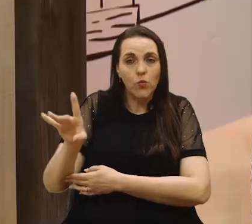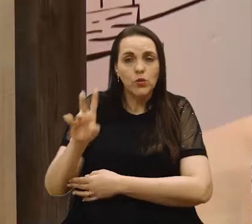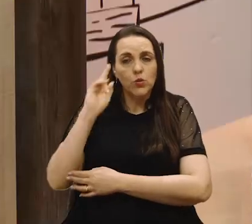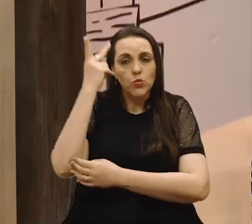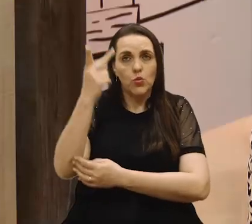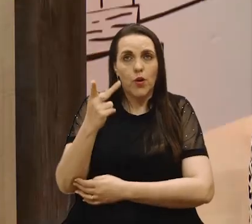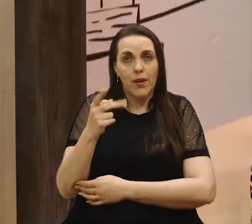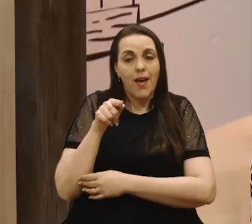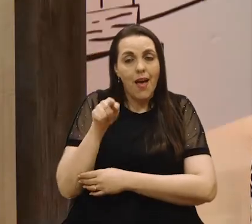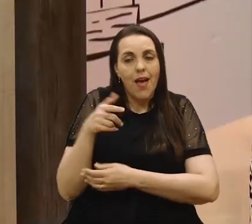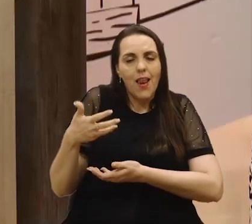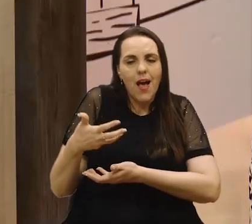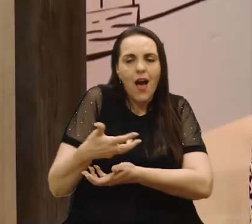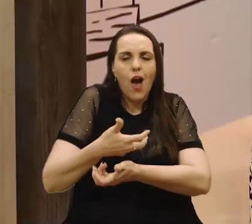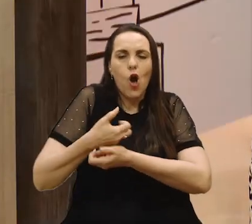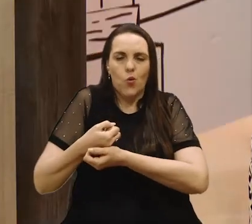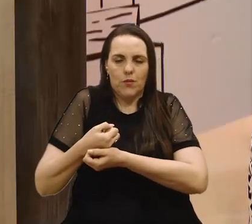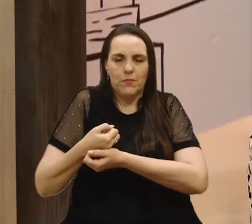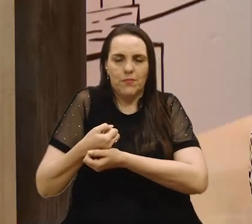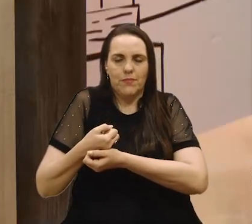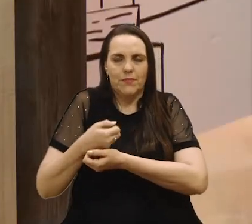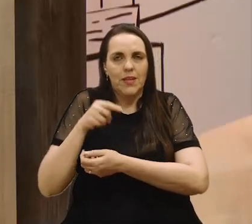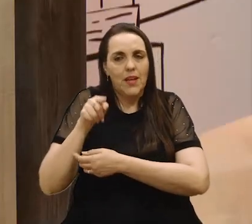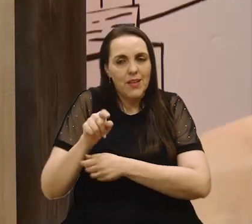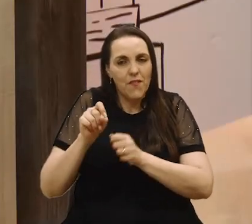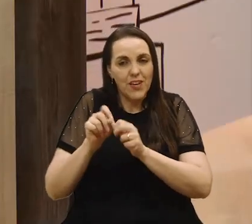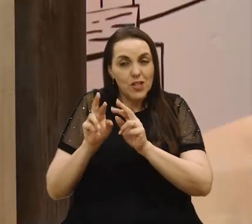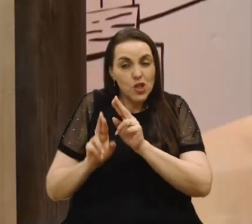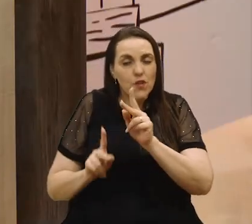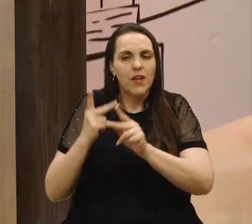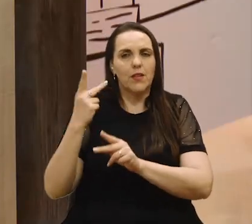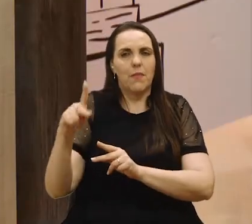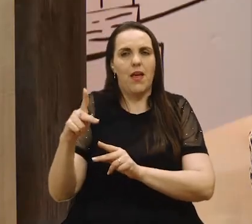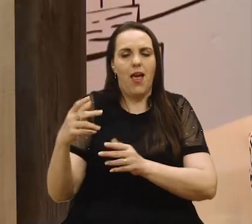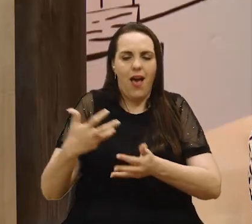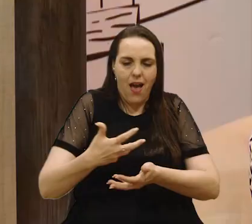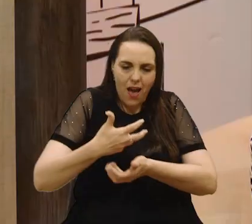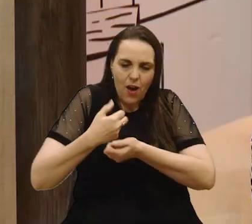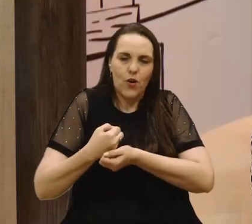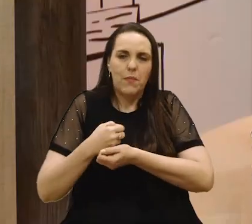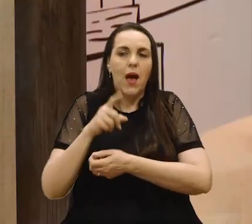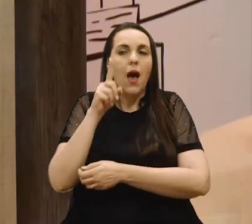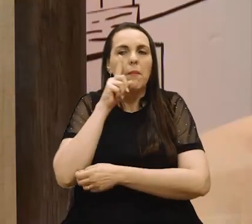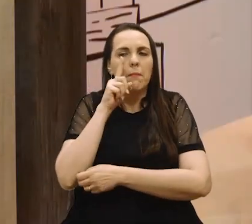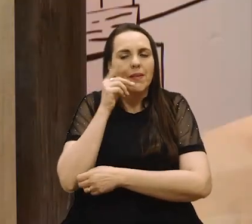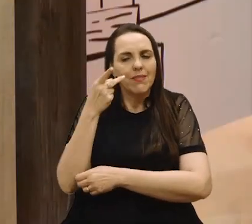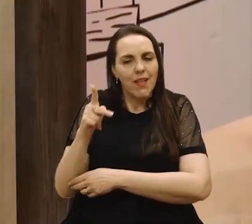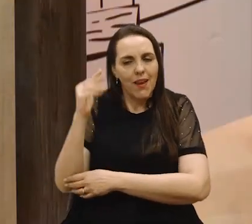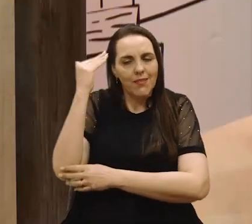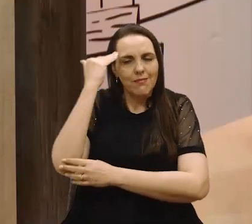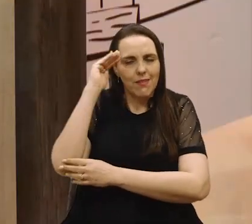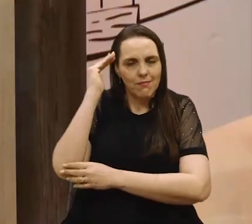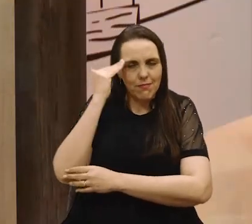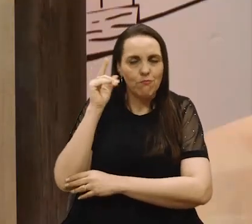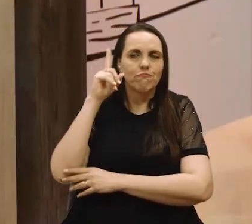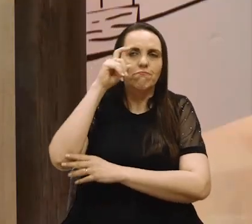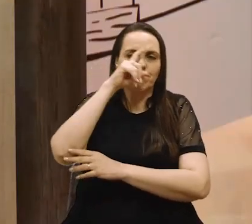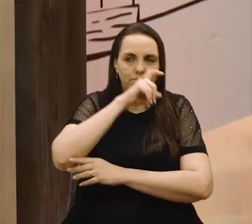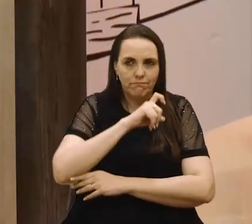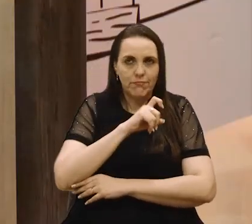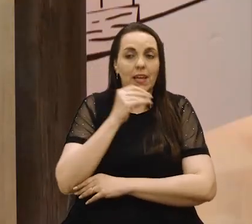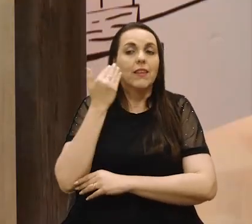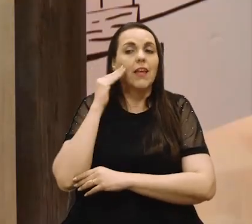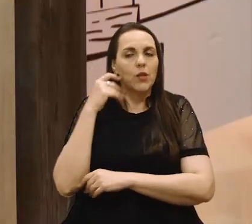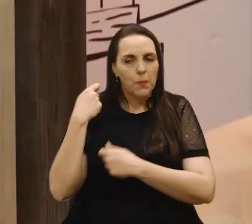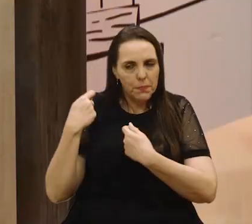sua história e ela tem uma história de acolhimento. E isso foi o que fez a diferença para ela. O acolhimento foi a mãe dela entender que ela estava com